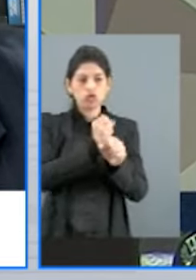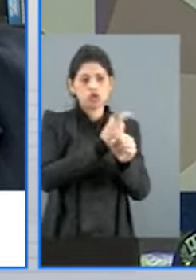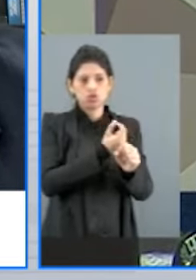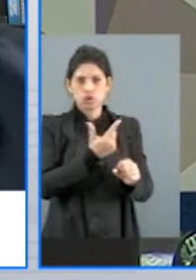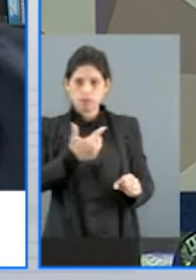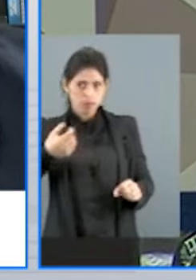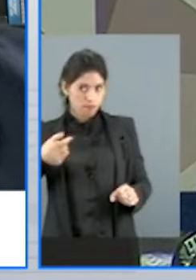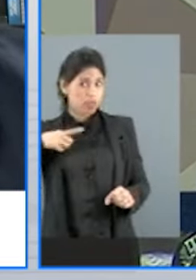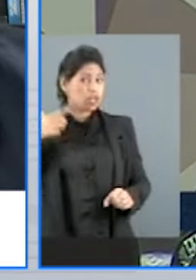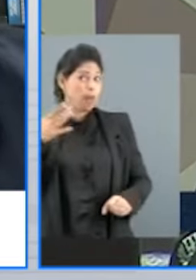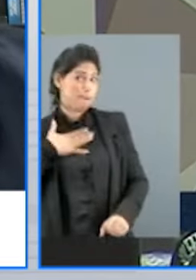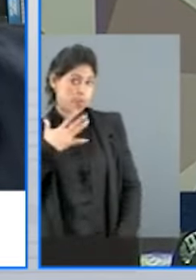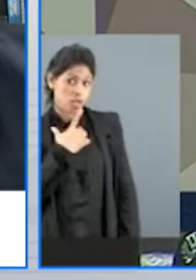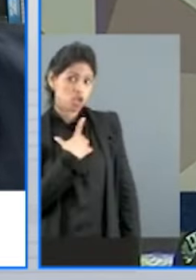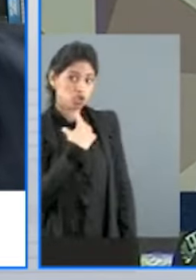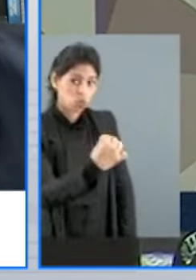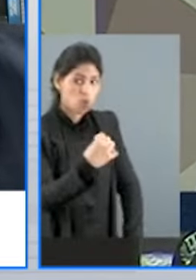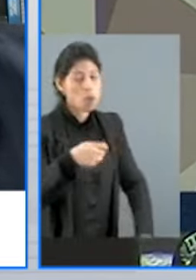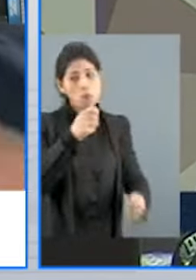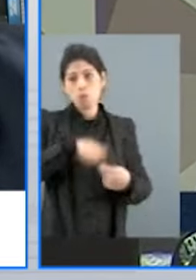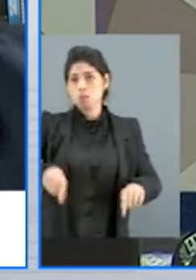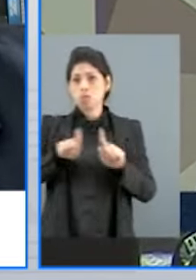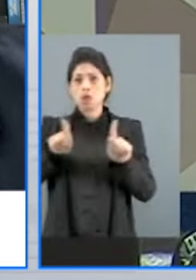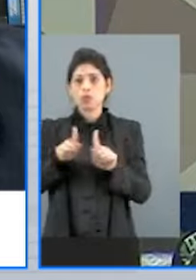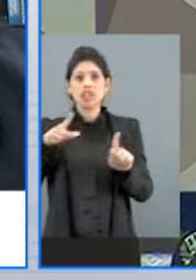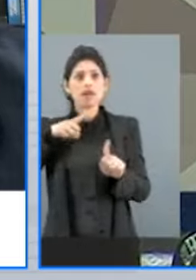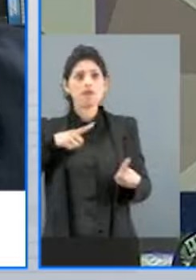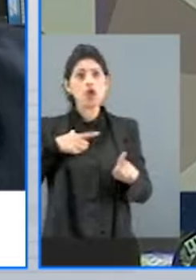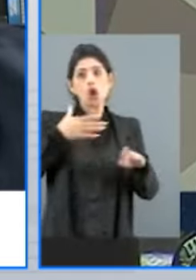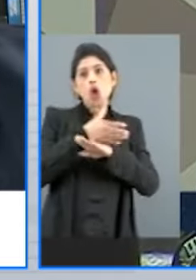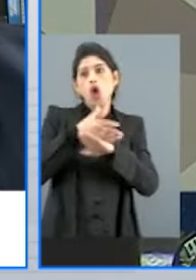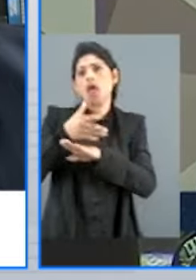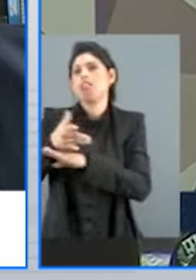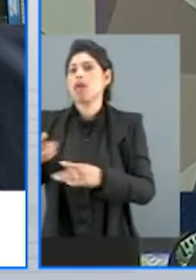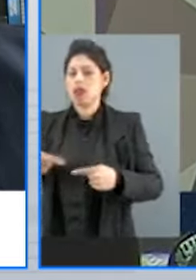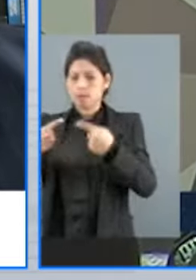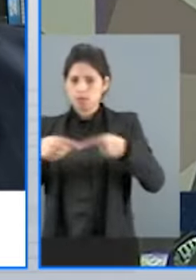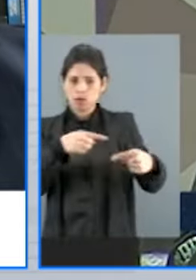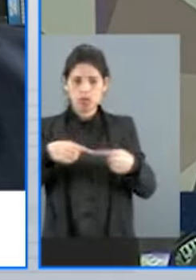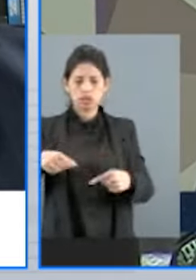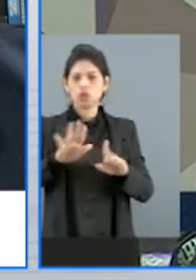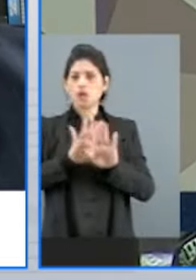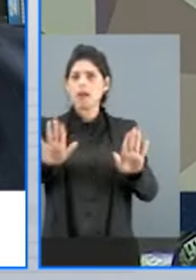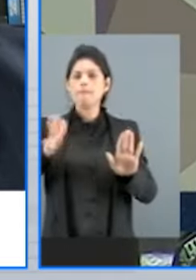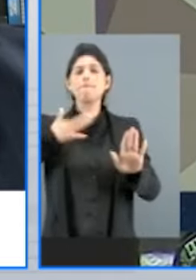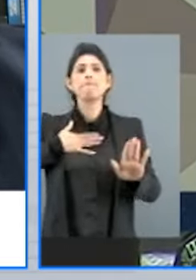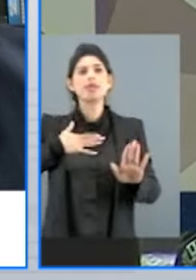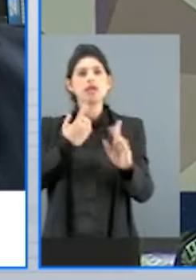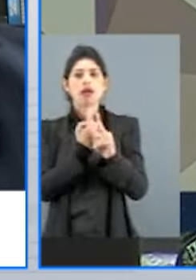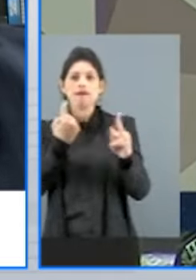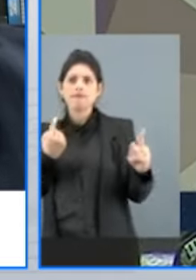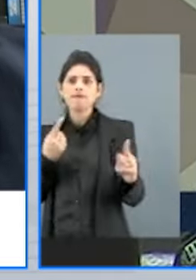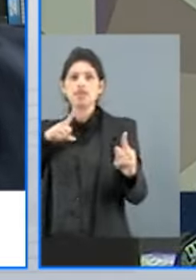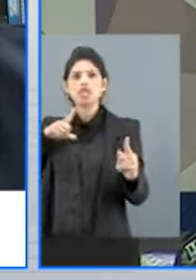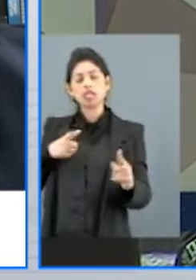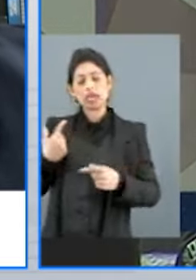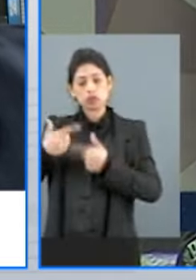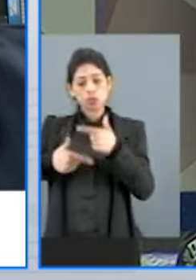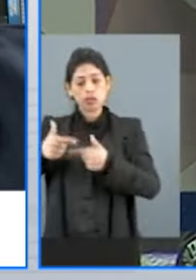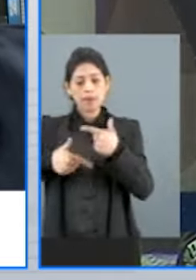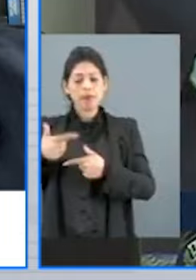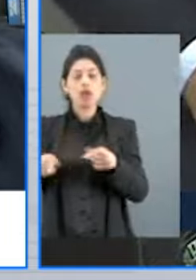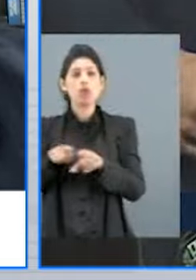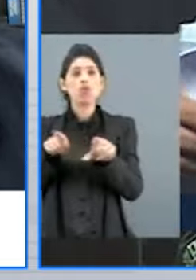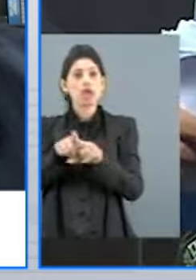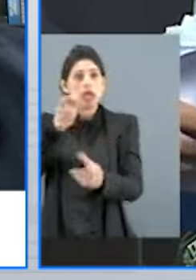na audiência de custódia, aí prendem ele de novo. Quer dizer, tem que ter uma metodologia clara, clara, e não ficar